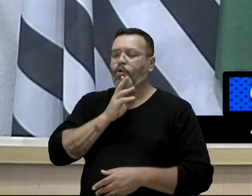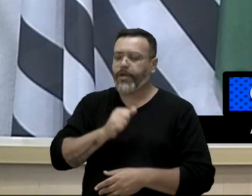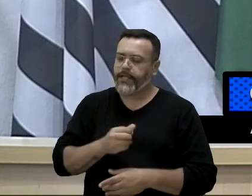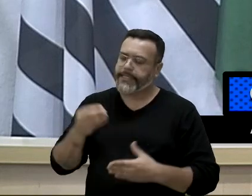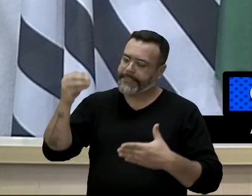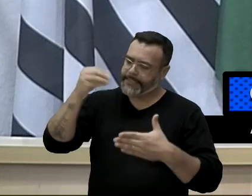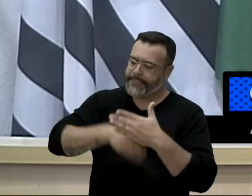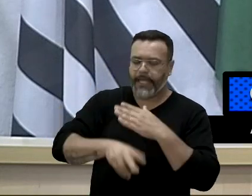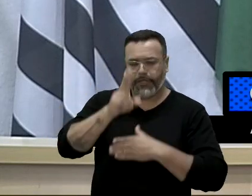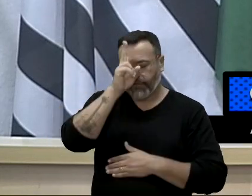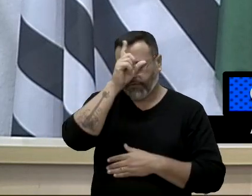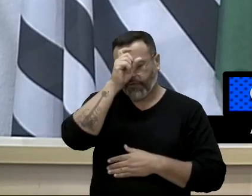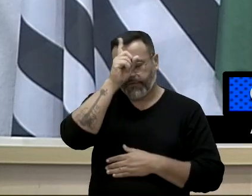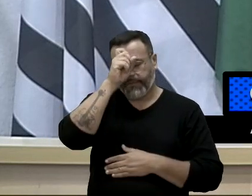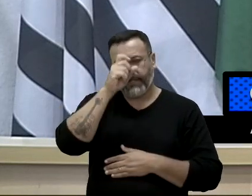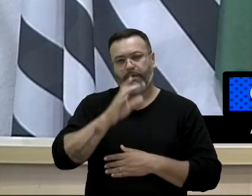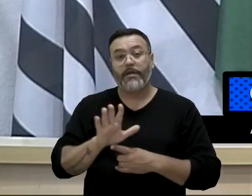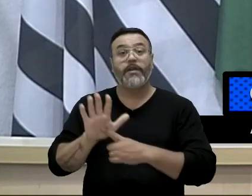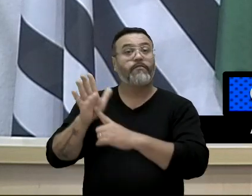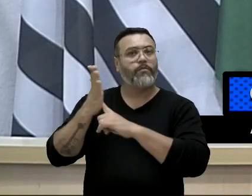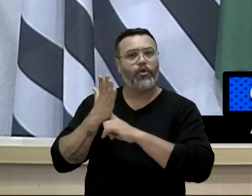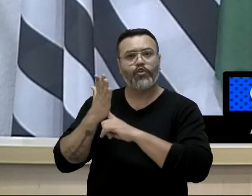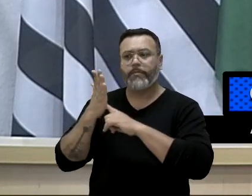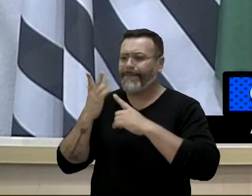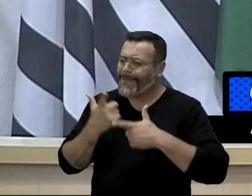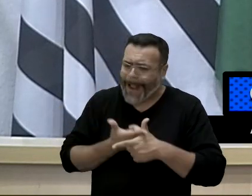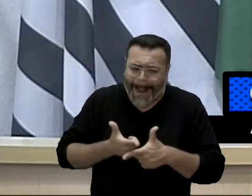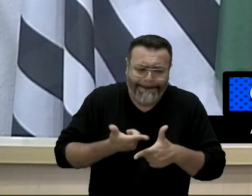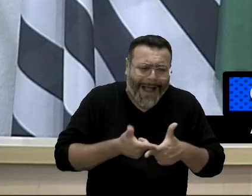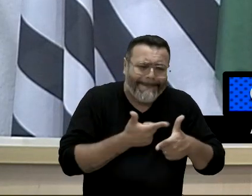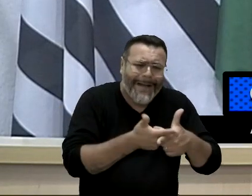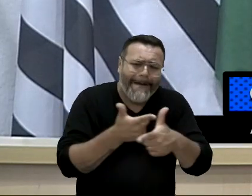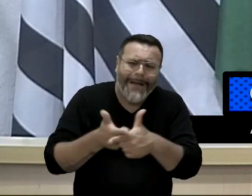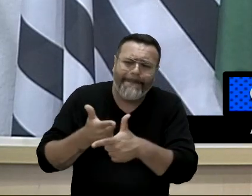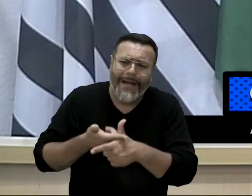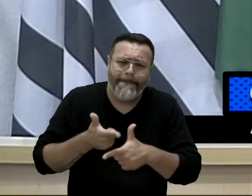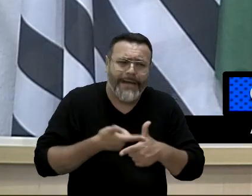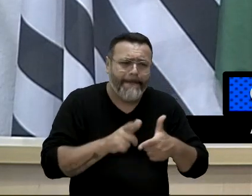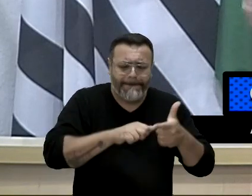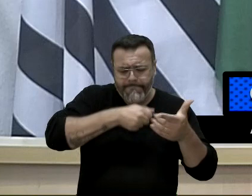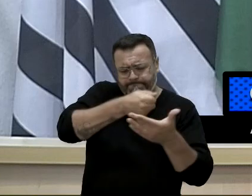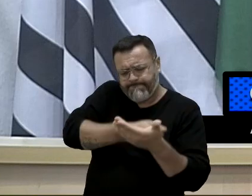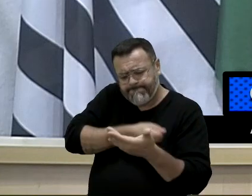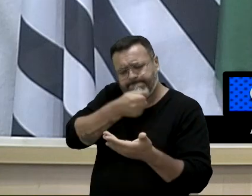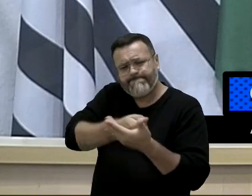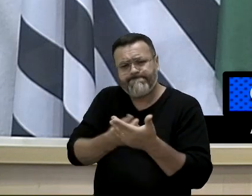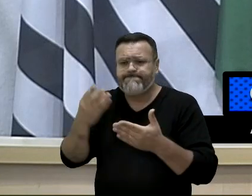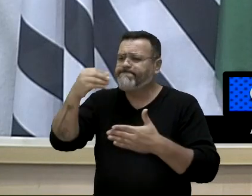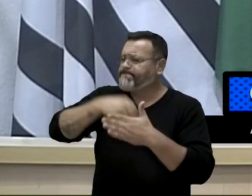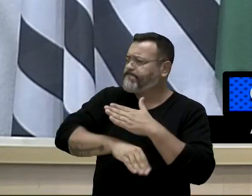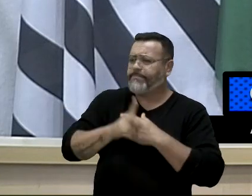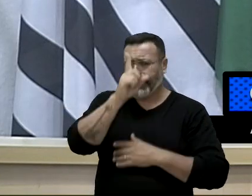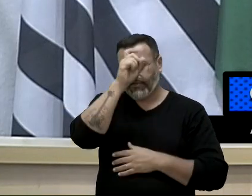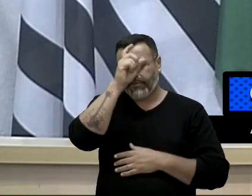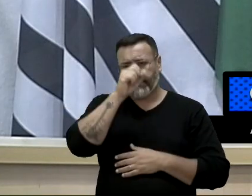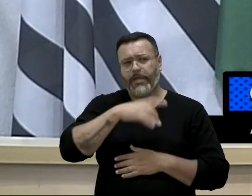Você mostrou para mim a quantidade de problema que vocês enfrentam lá dentro. Muitas mães que vão nos assistir ou estão assistindo, às vezes a